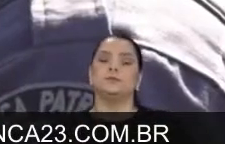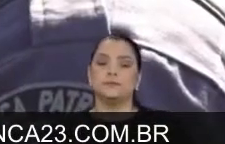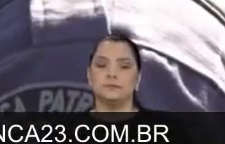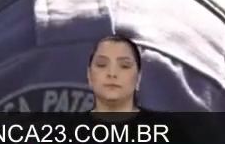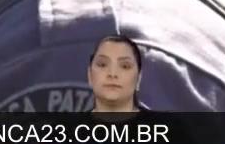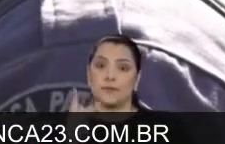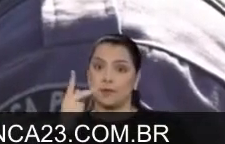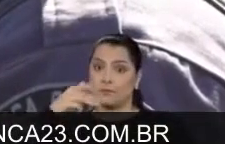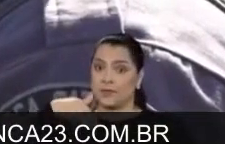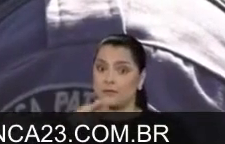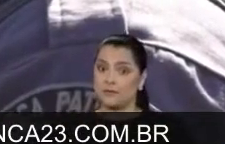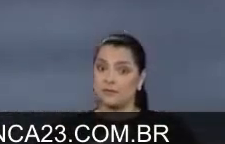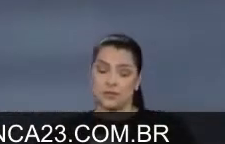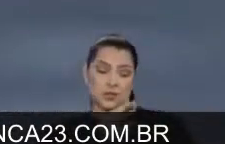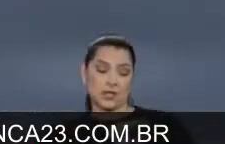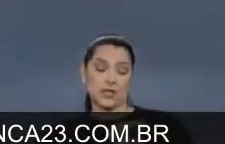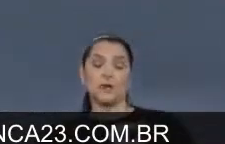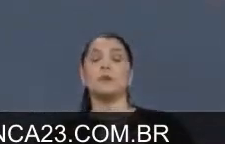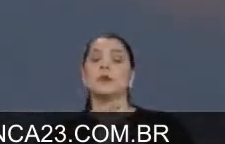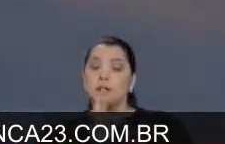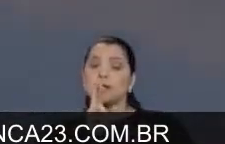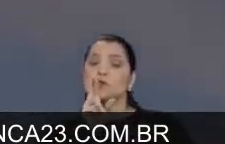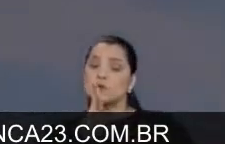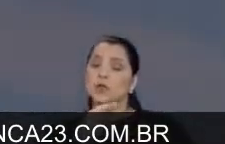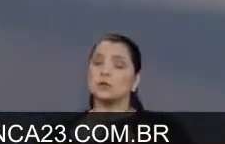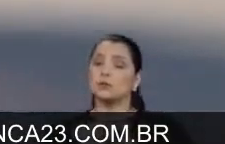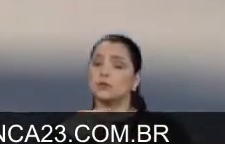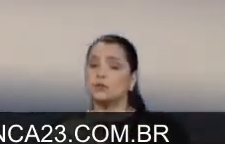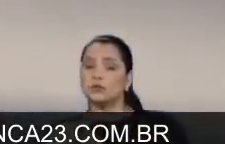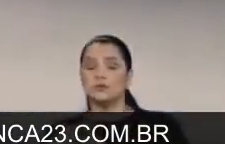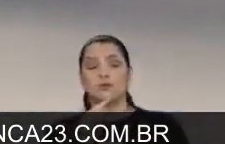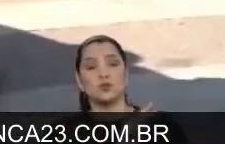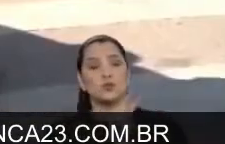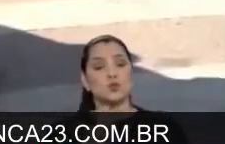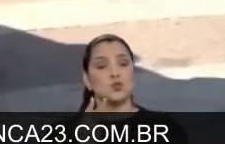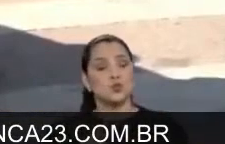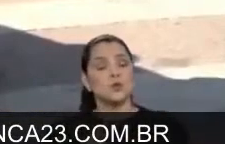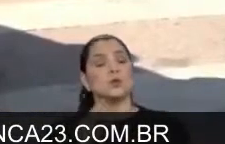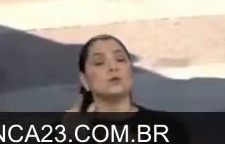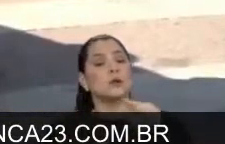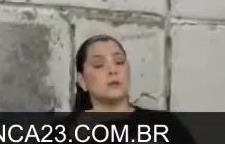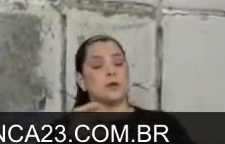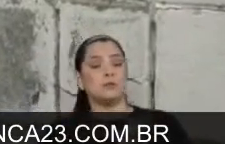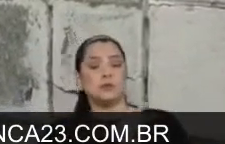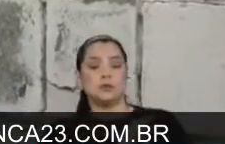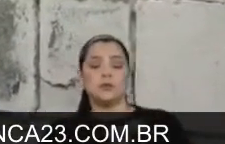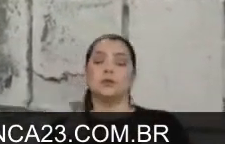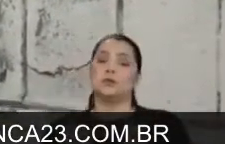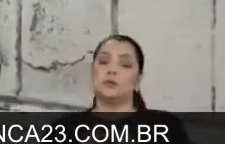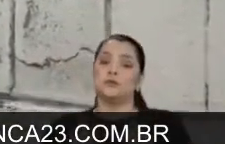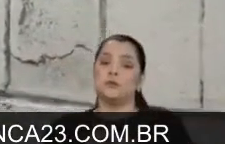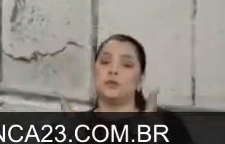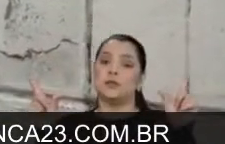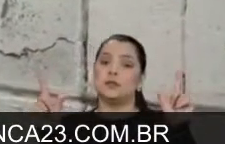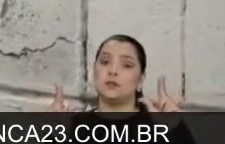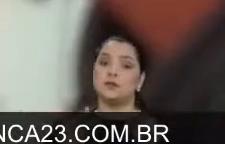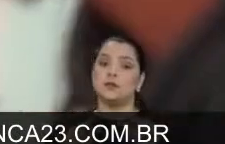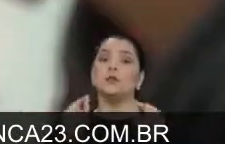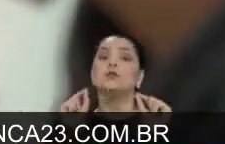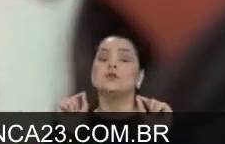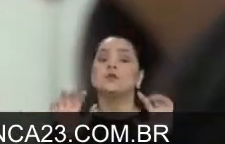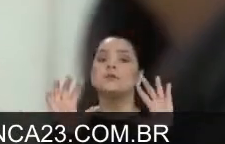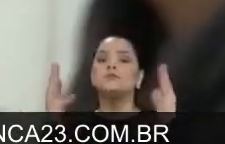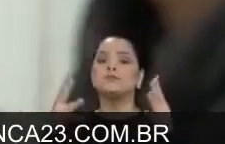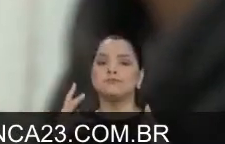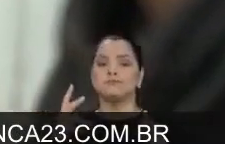acordo com a PM, as câmeras se mostraram eficientes tanto para a preservação do trabalho policial como para a redução da